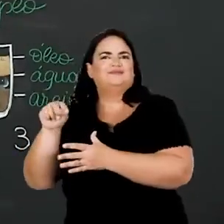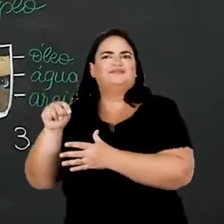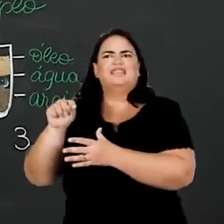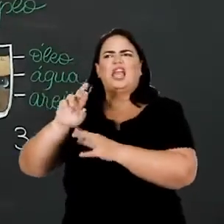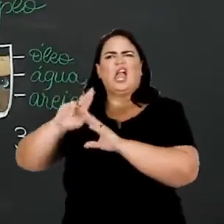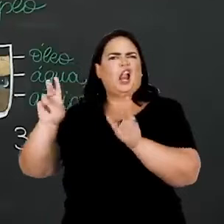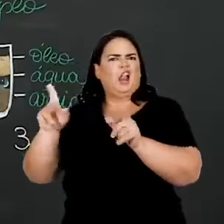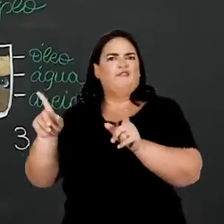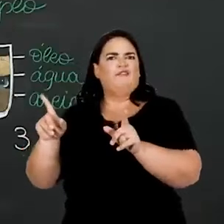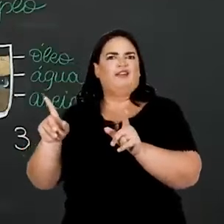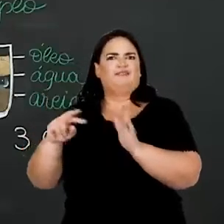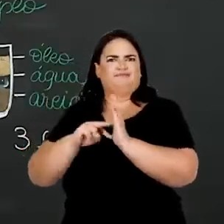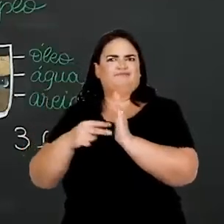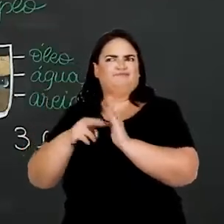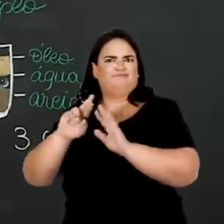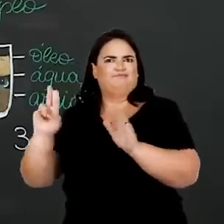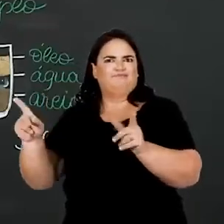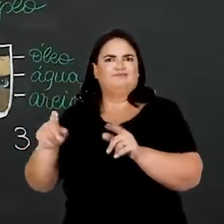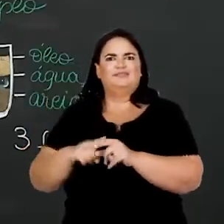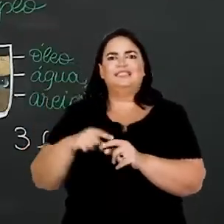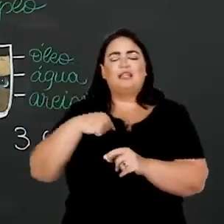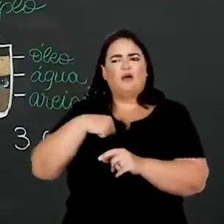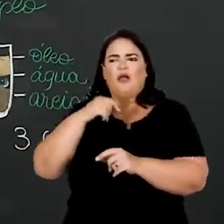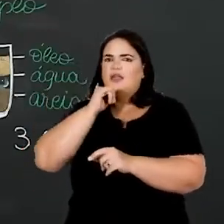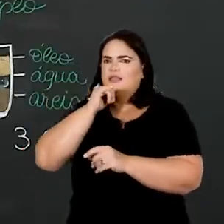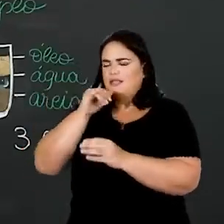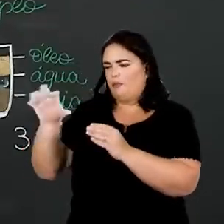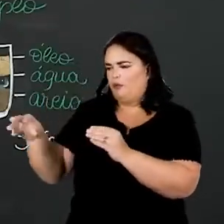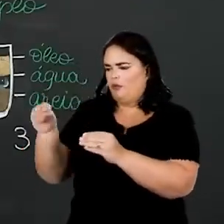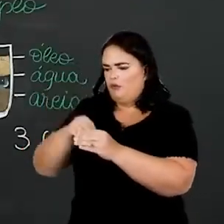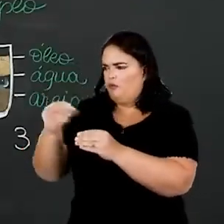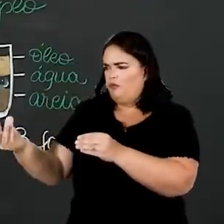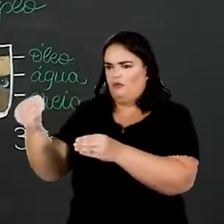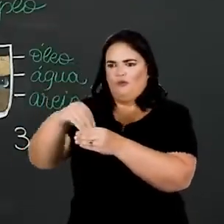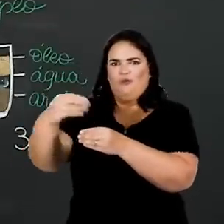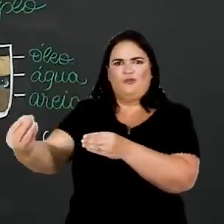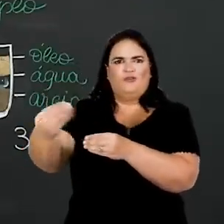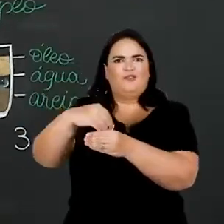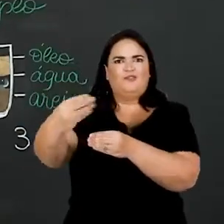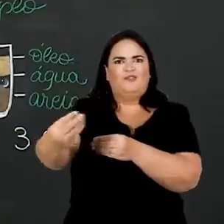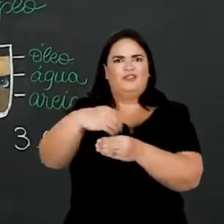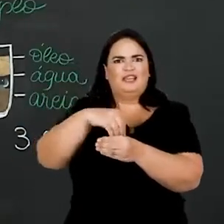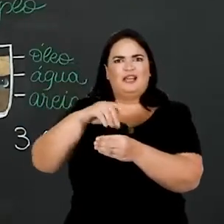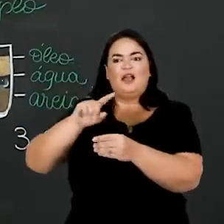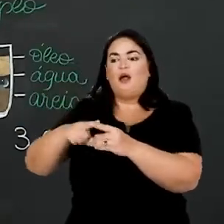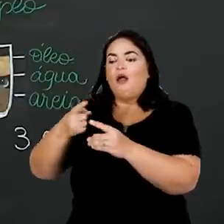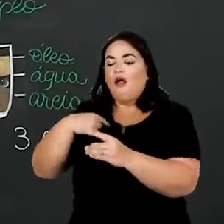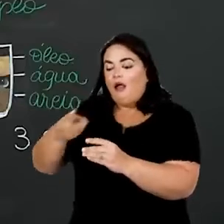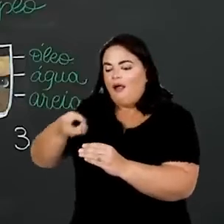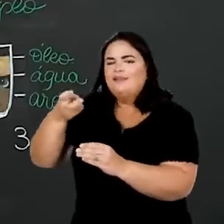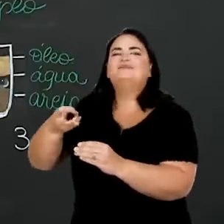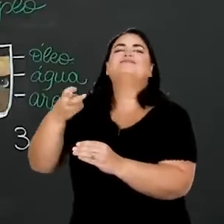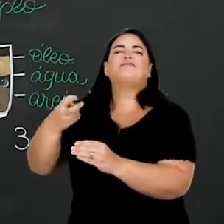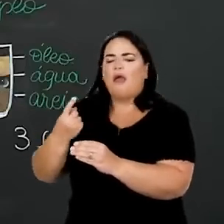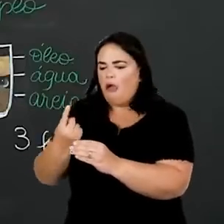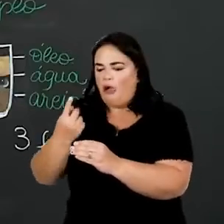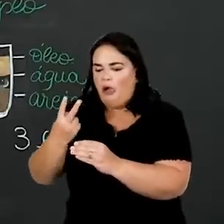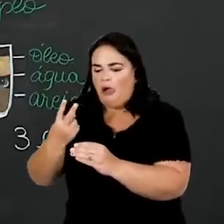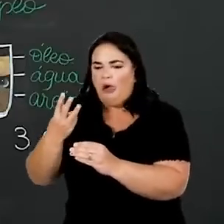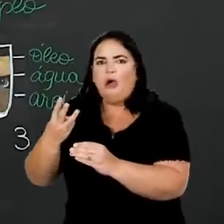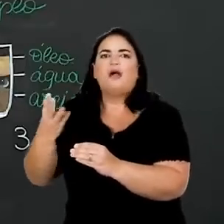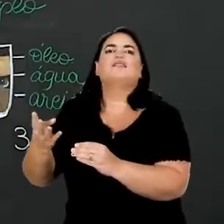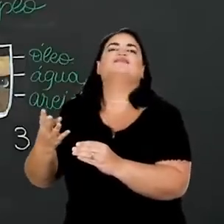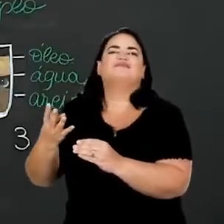diferente. É uma mistura que eu juntei substâncias, mas que elas mantêm as suas características visualmente, a olho nu ou até no